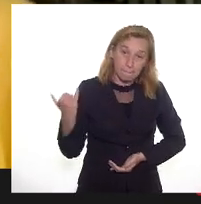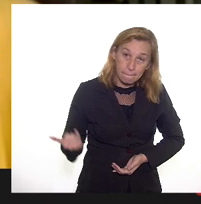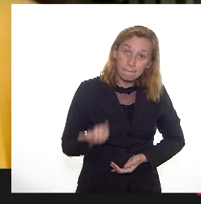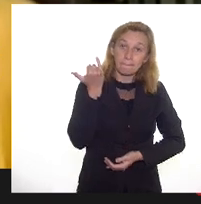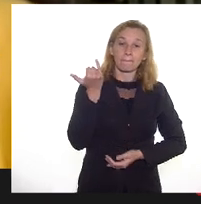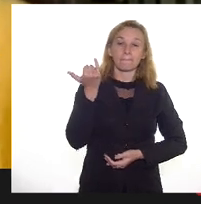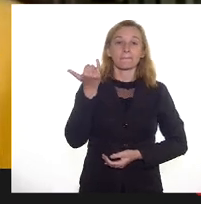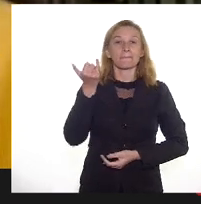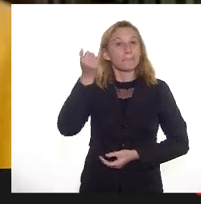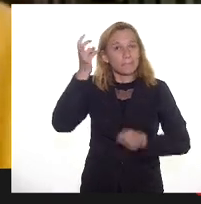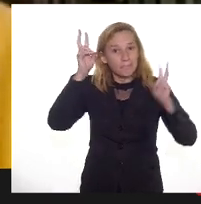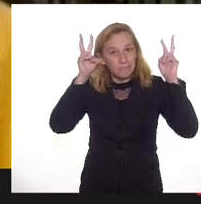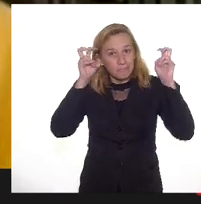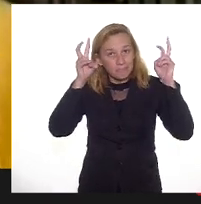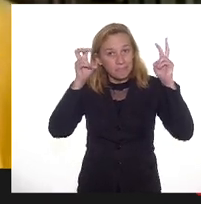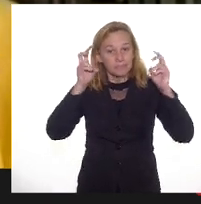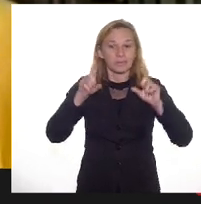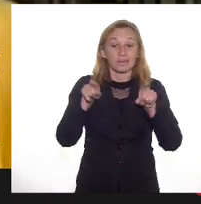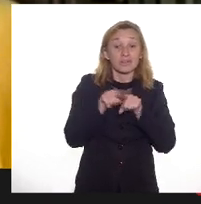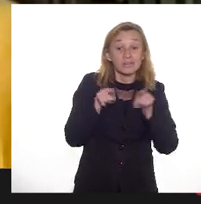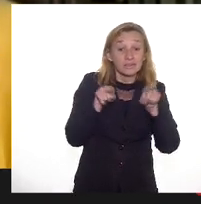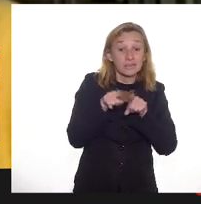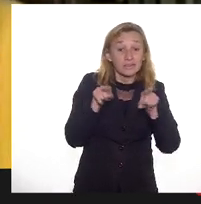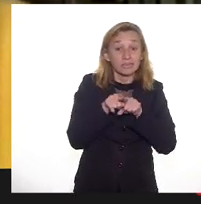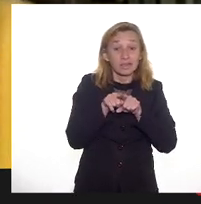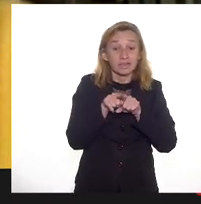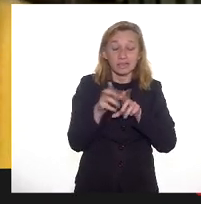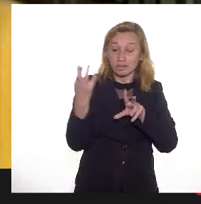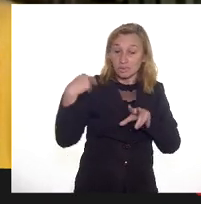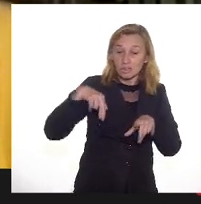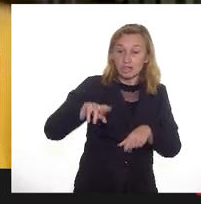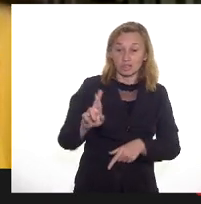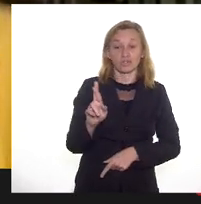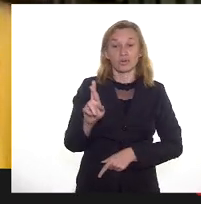importância desse tema, e também os religiosos